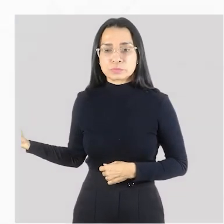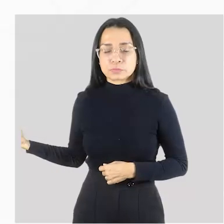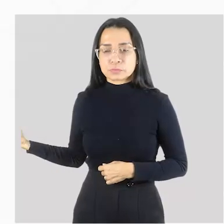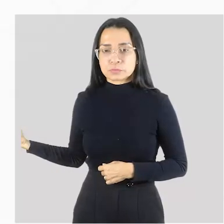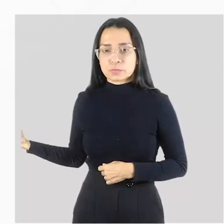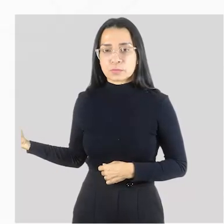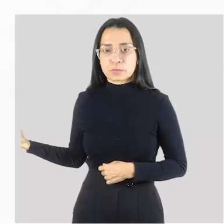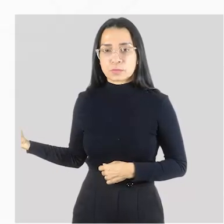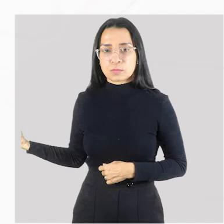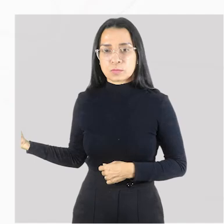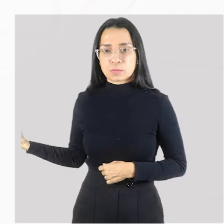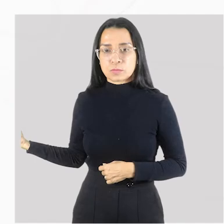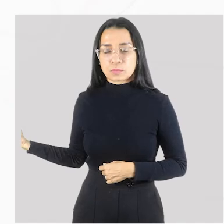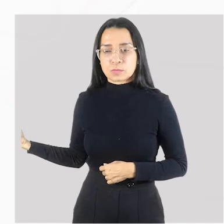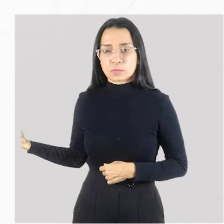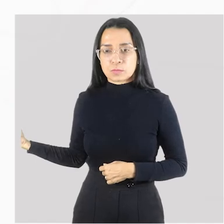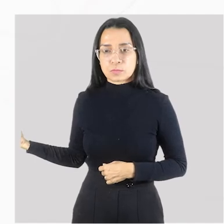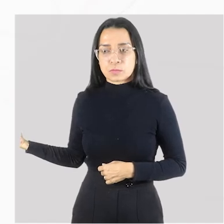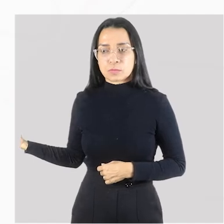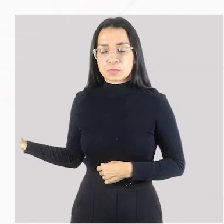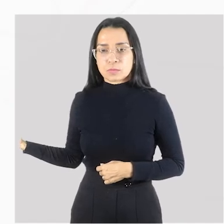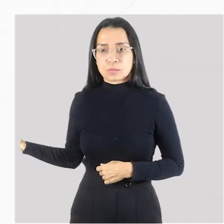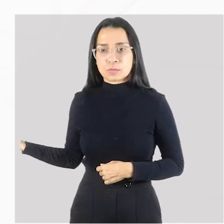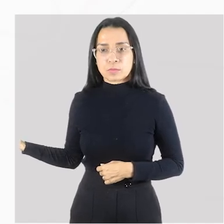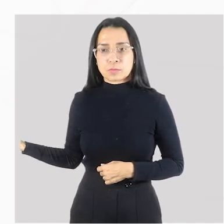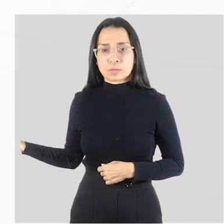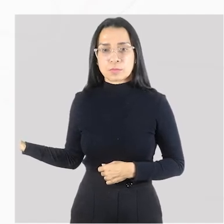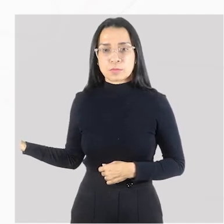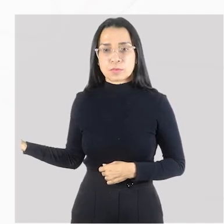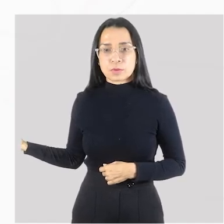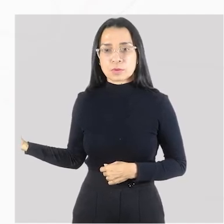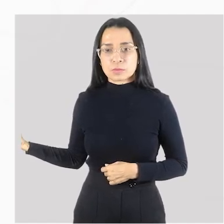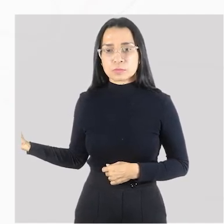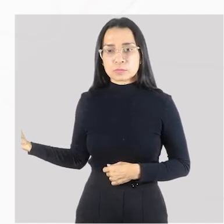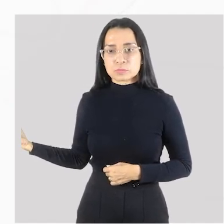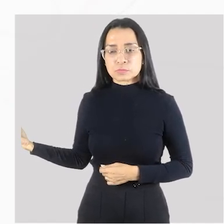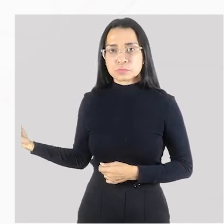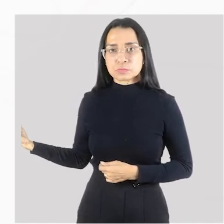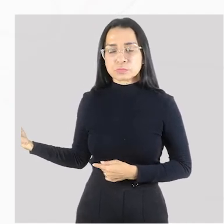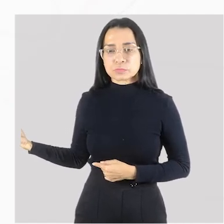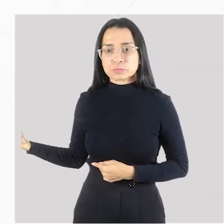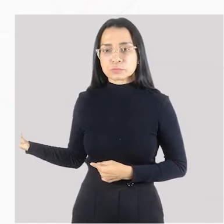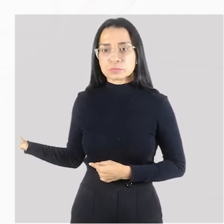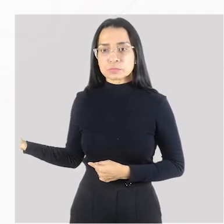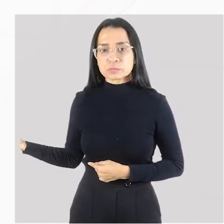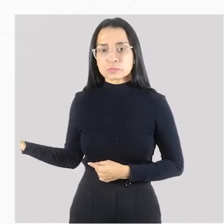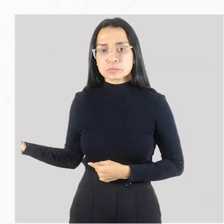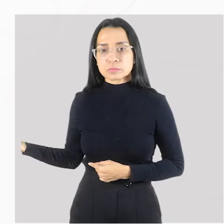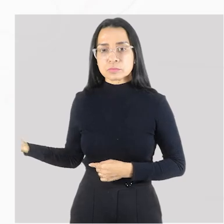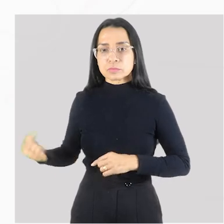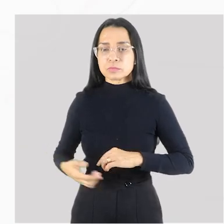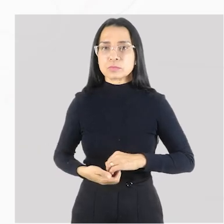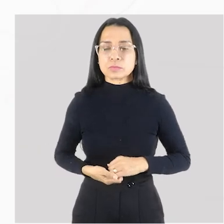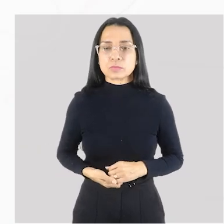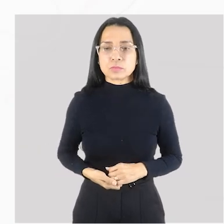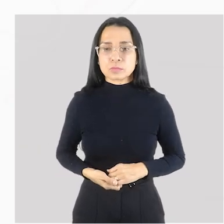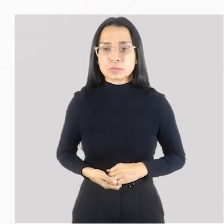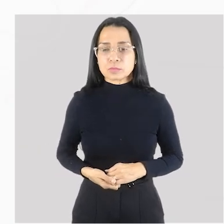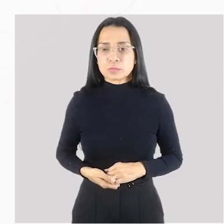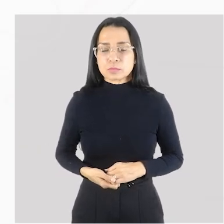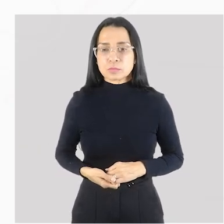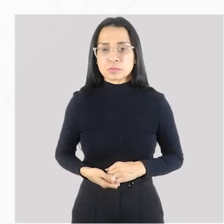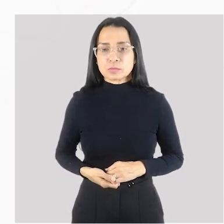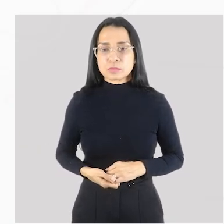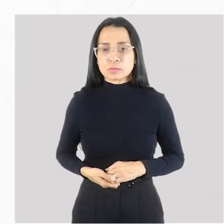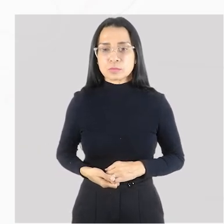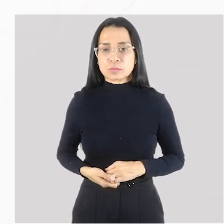O lucro L de uma empresa está em função da quantidade x de produtos vendidos de acordo com a função